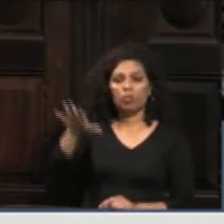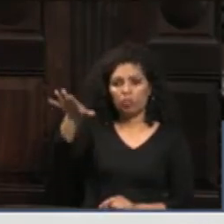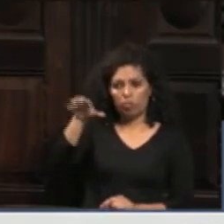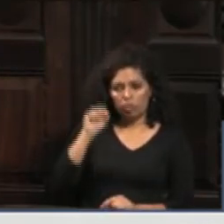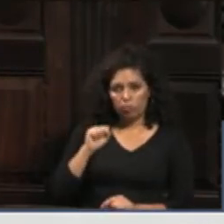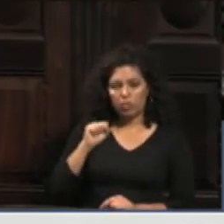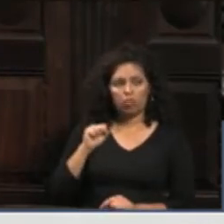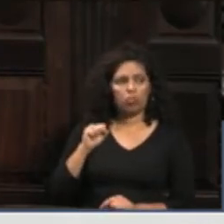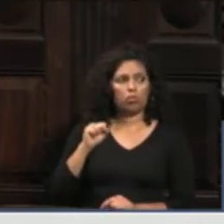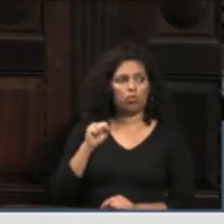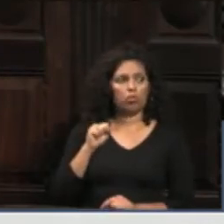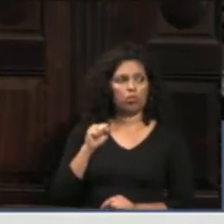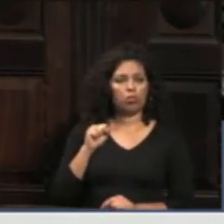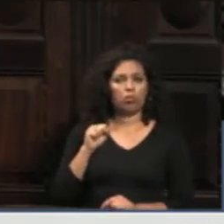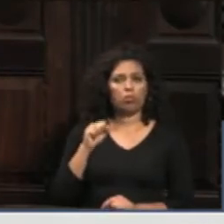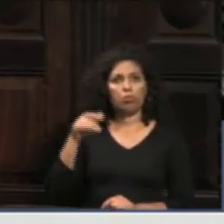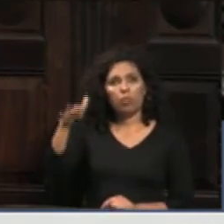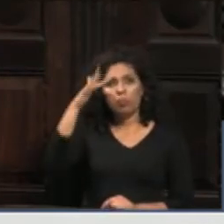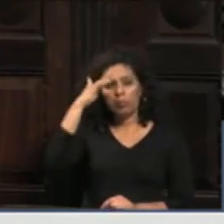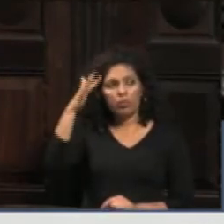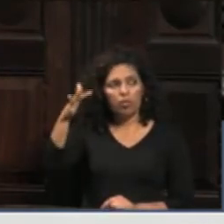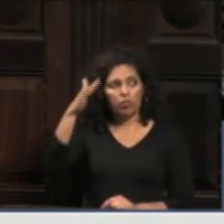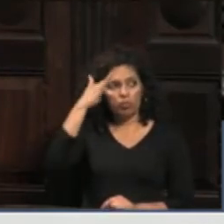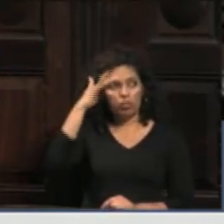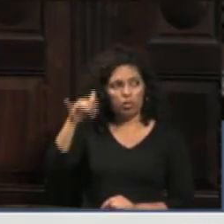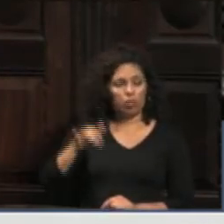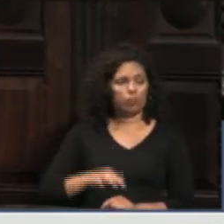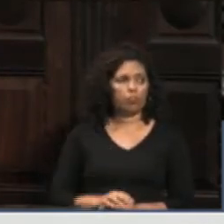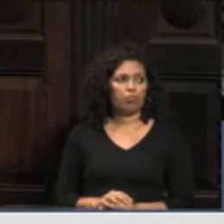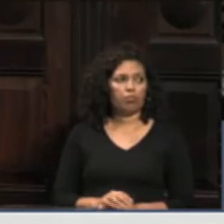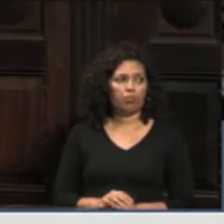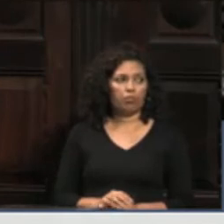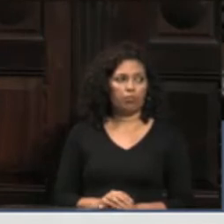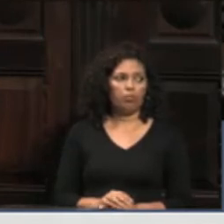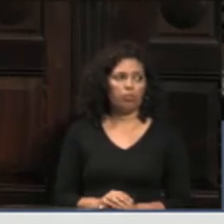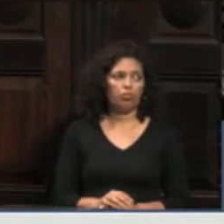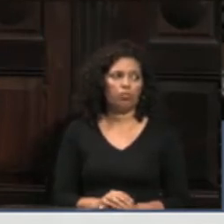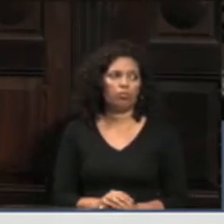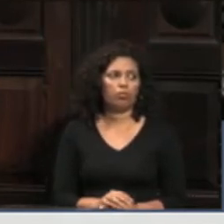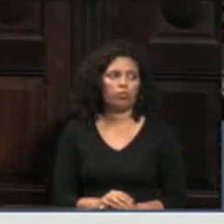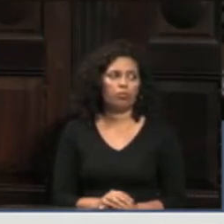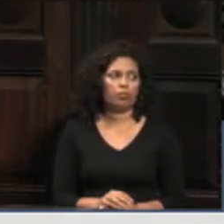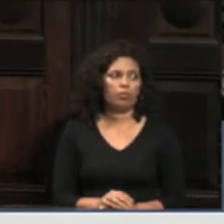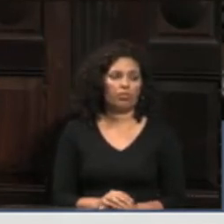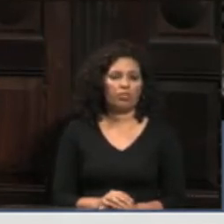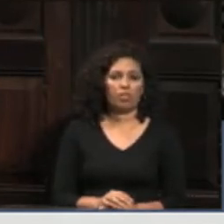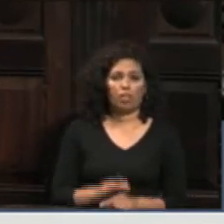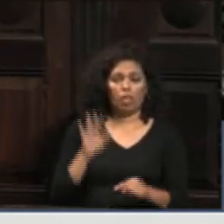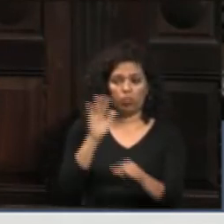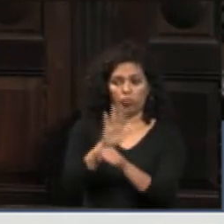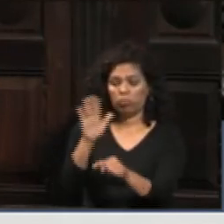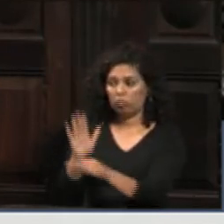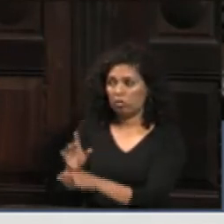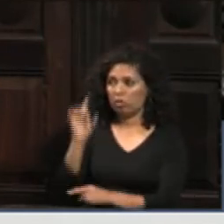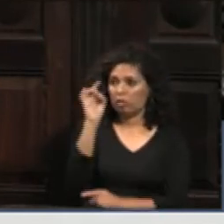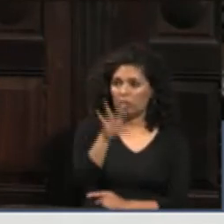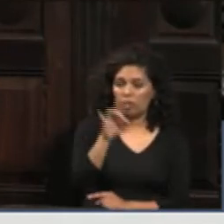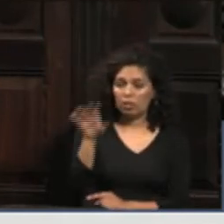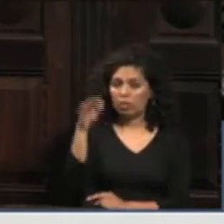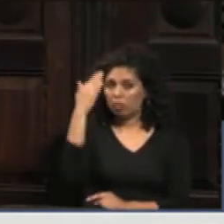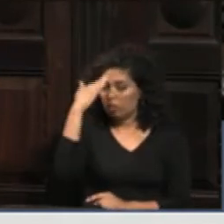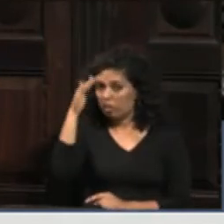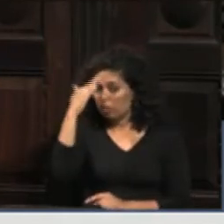chamamento a se fazer uma reflexão e tentar compreender o que